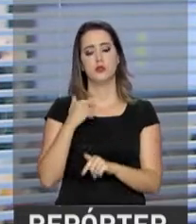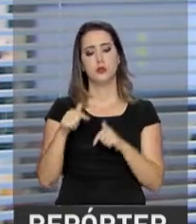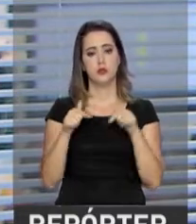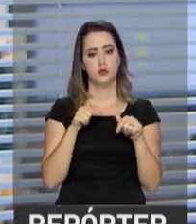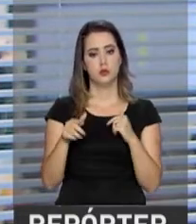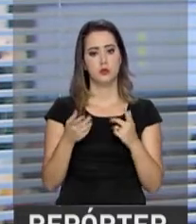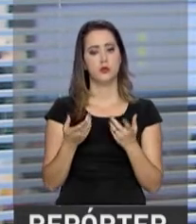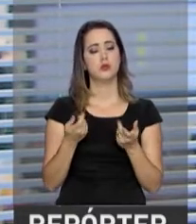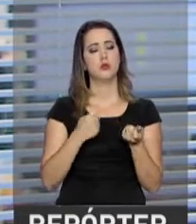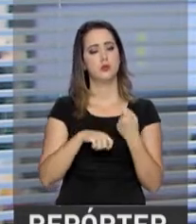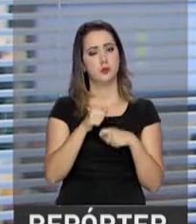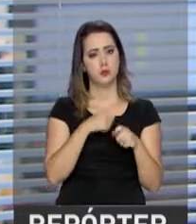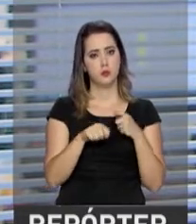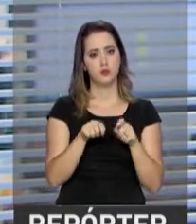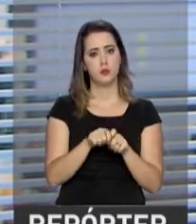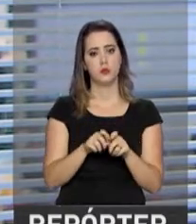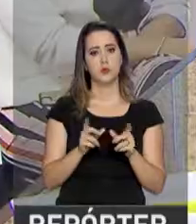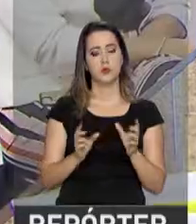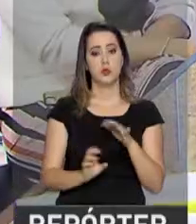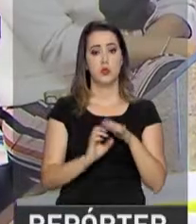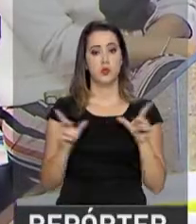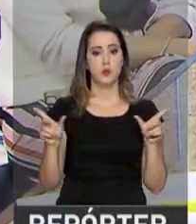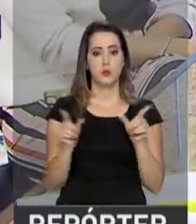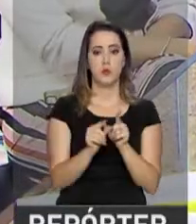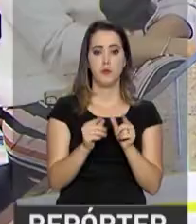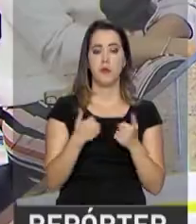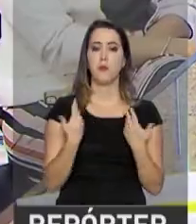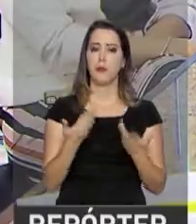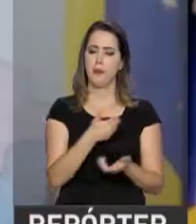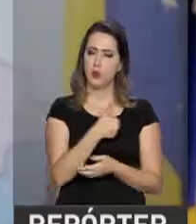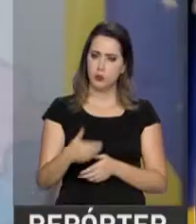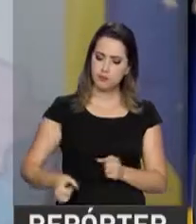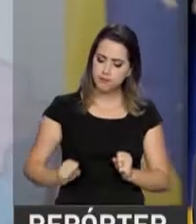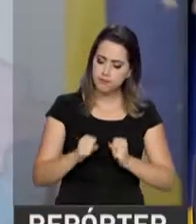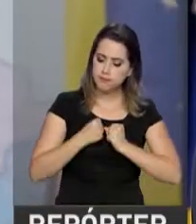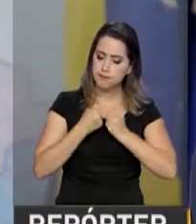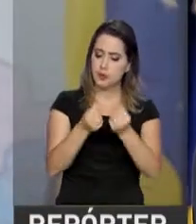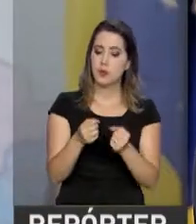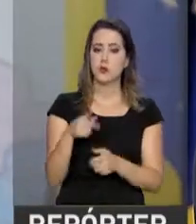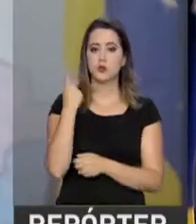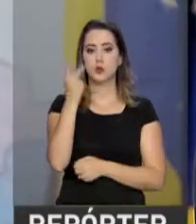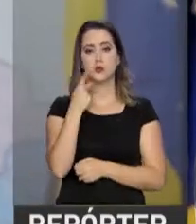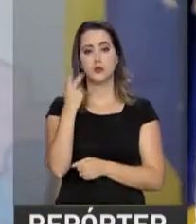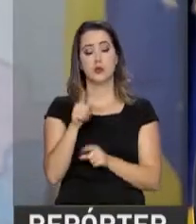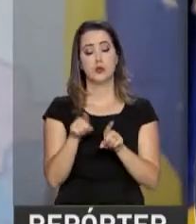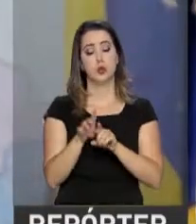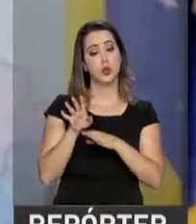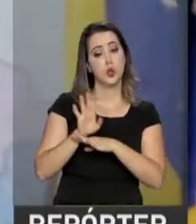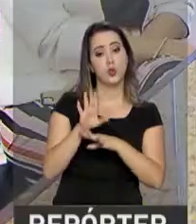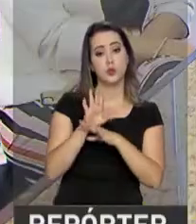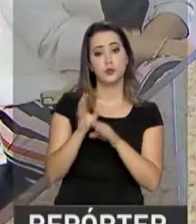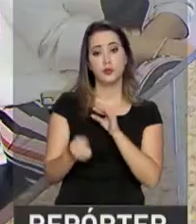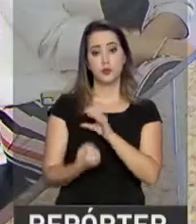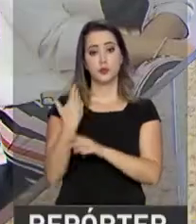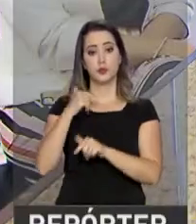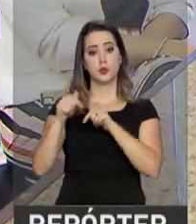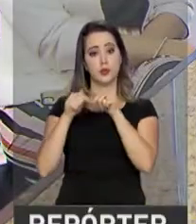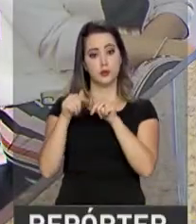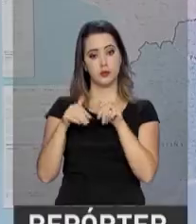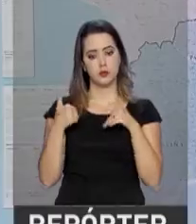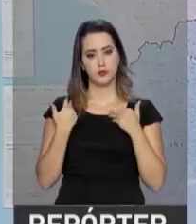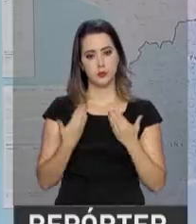na economia foram de pequenos negócios que o governo vem se empenhando em construir políticas que contribuem para a geração de